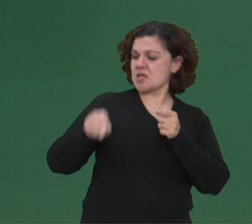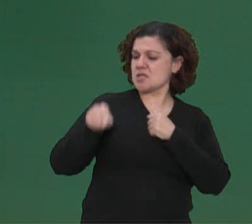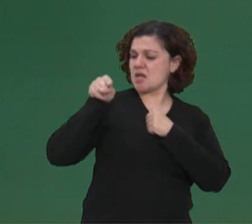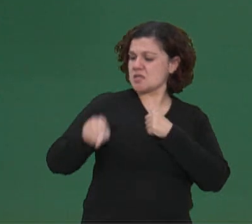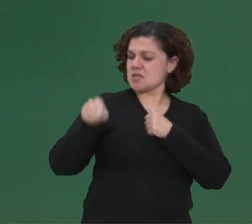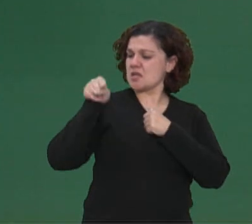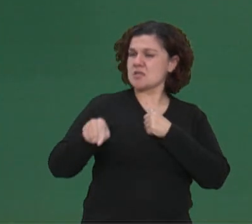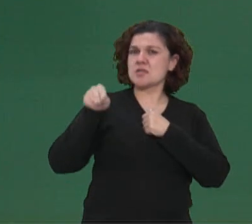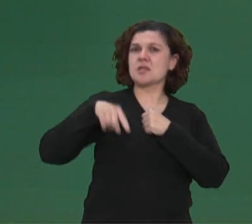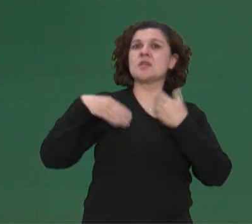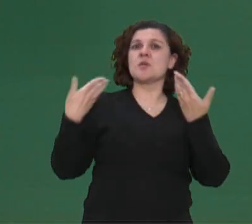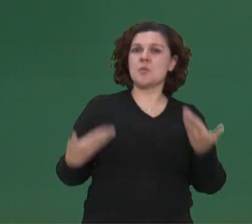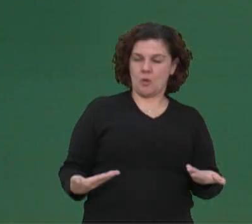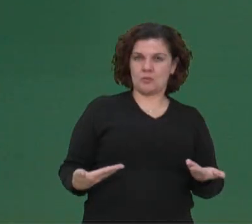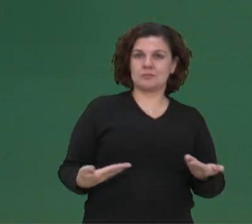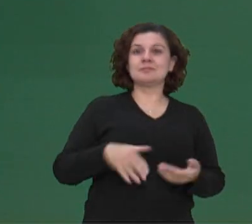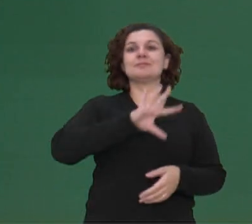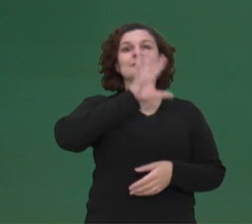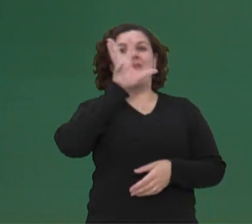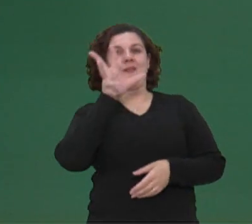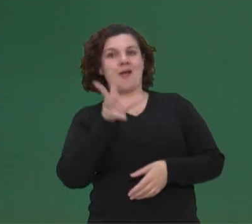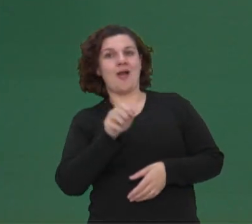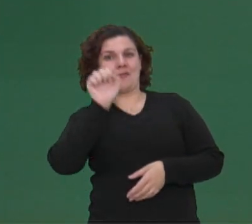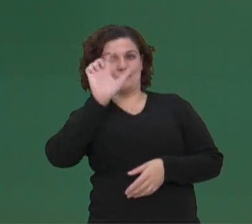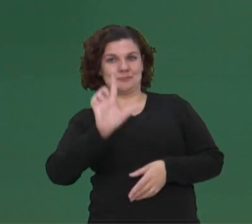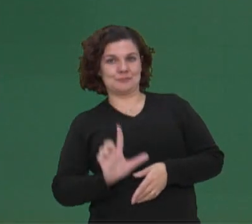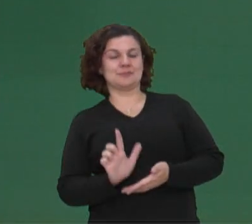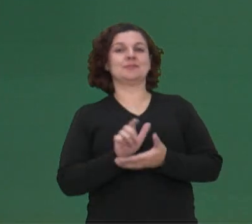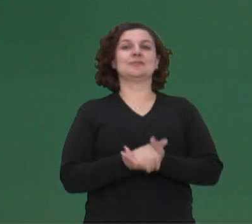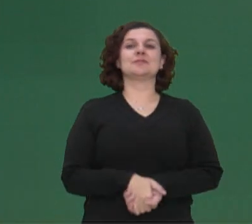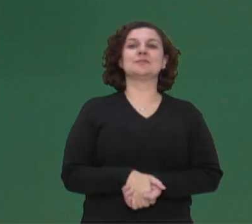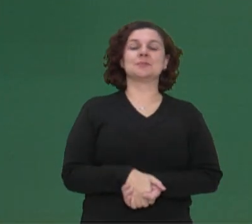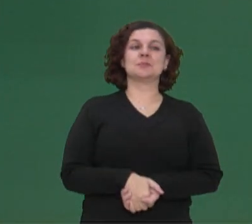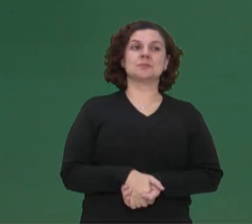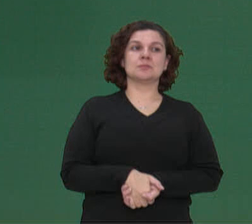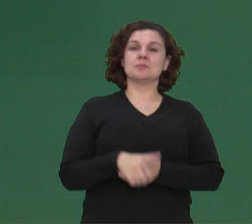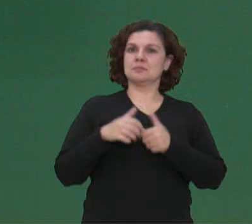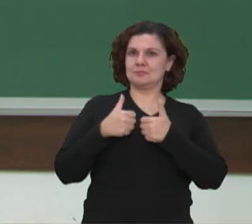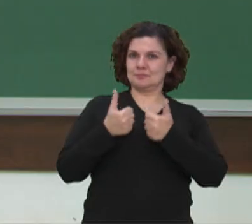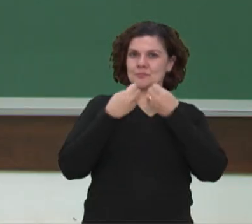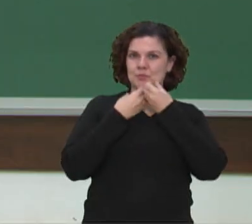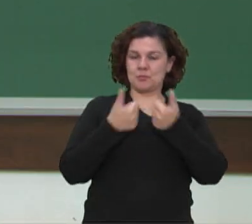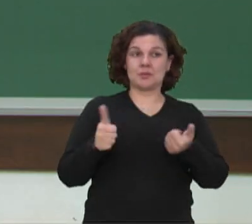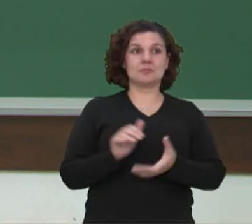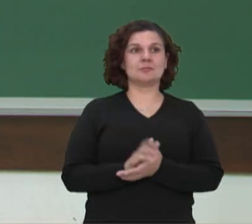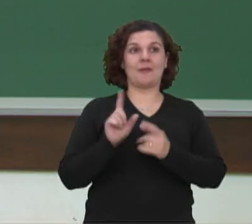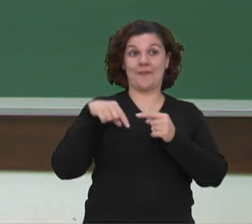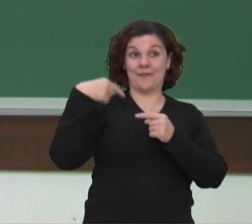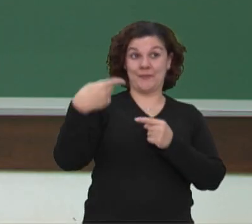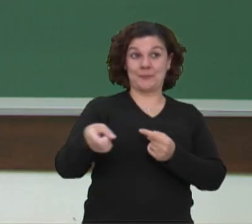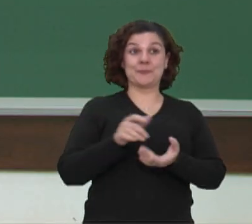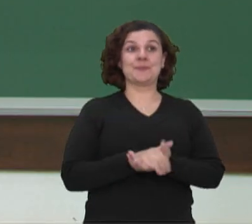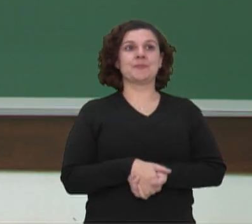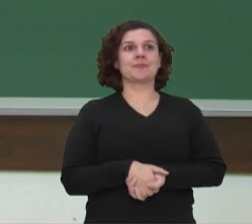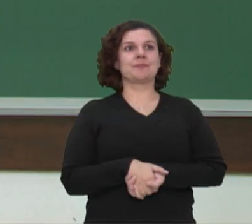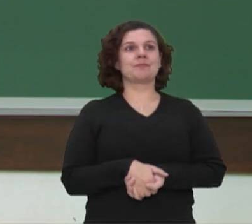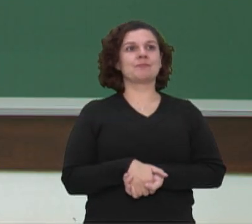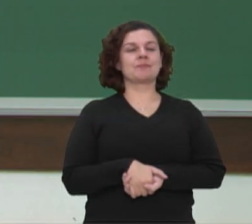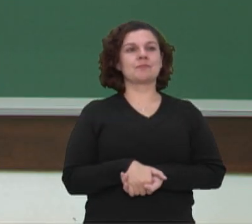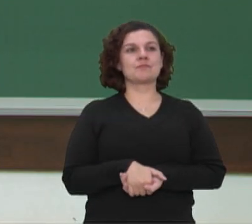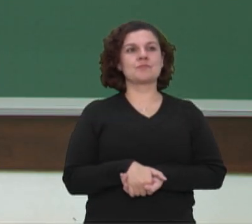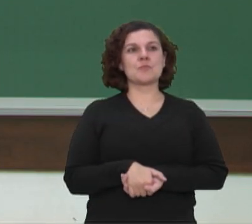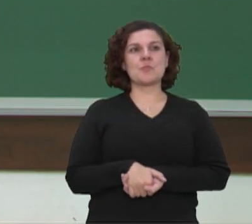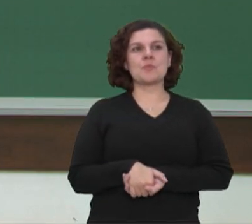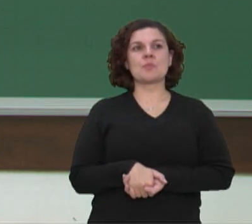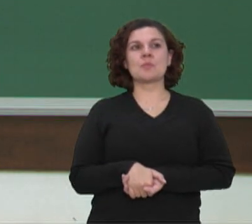apontava para vocês no mapa? África do Sul. Né? África do Sul. Muito bem. Seguindo a nossa aulinha,